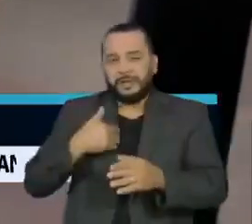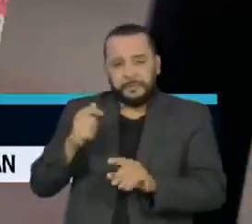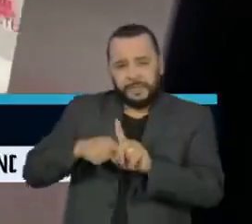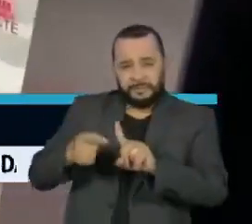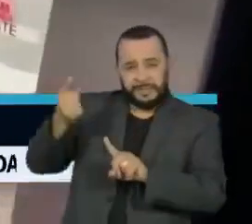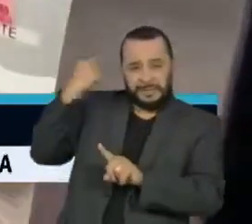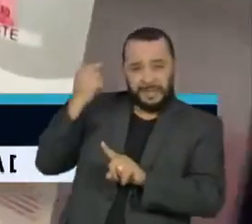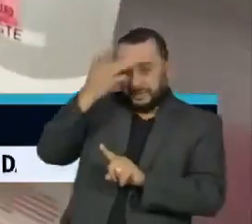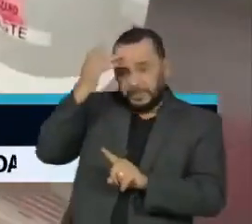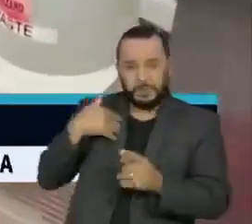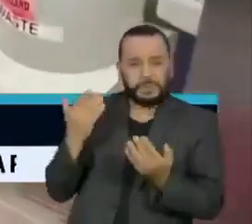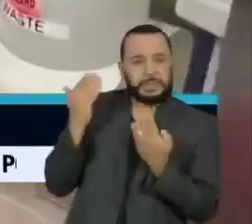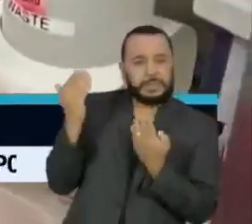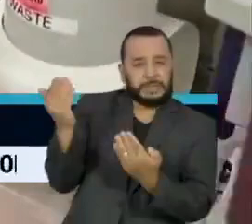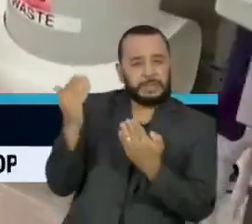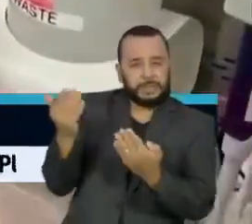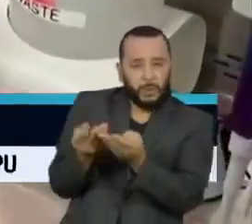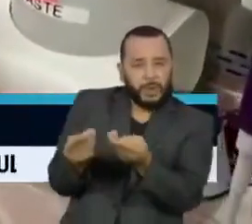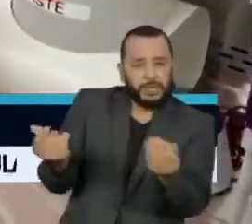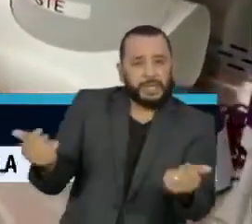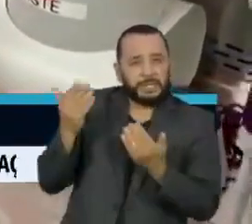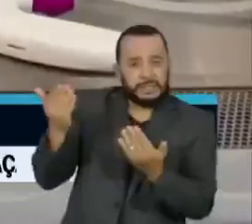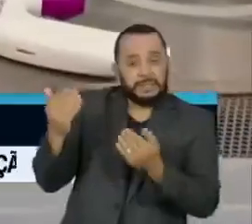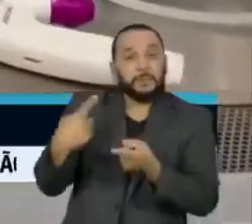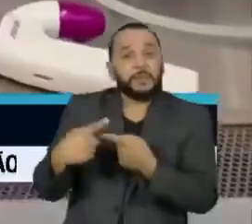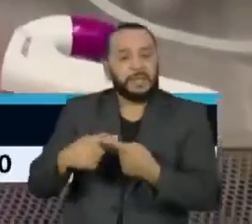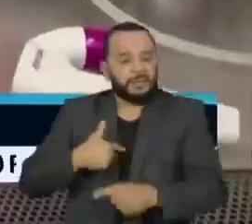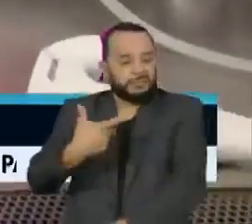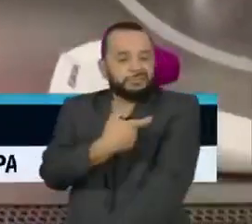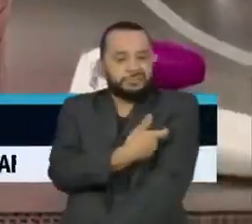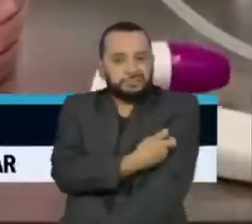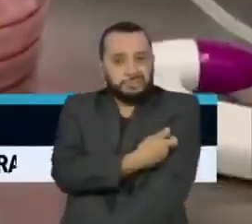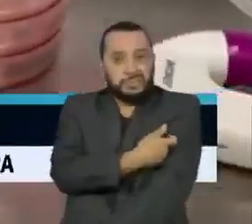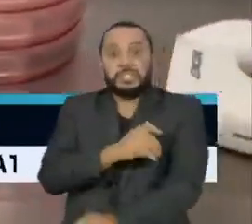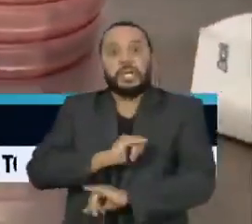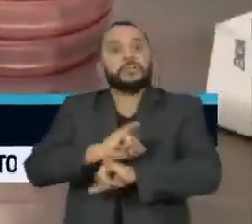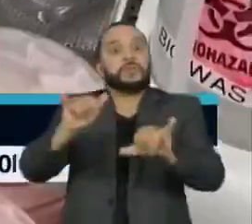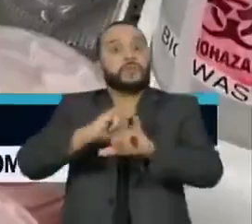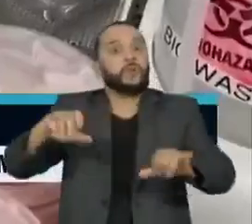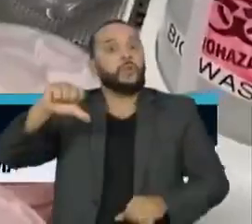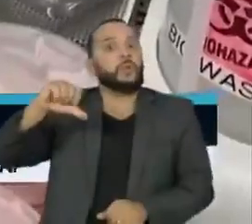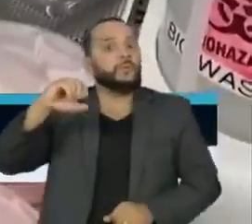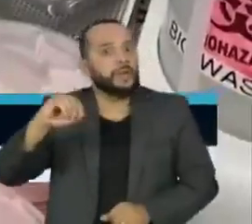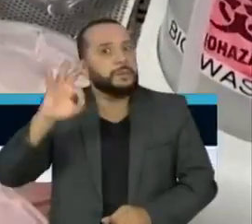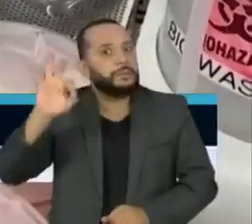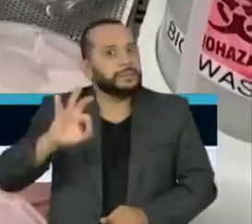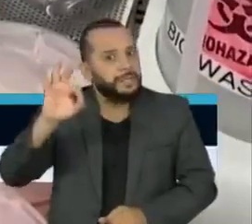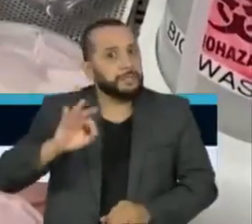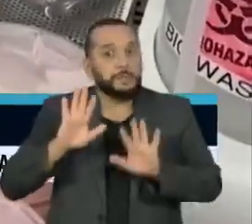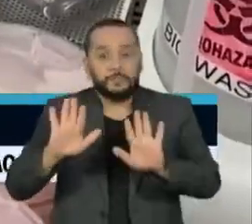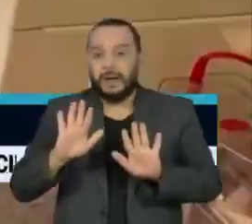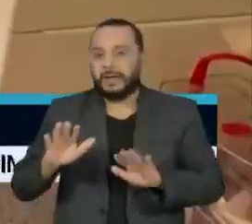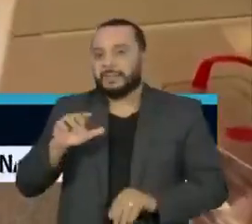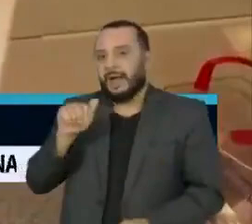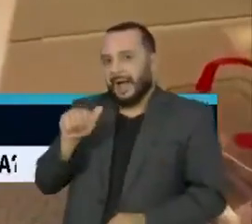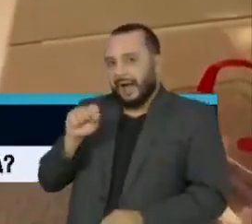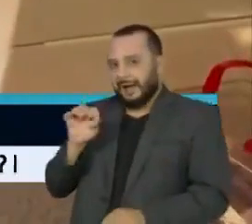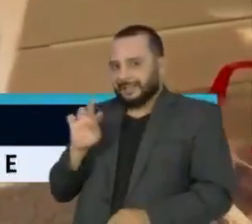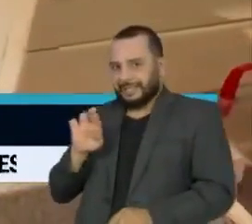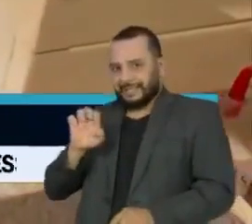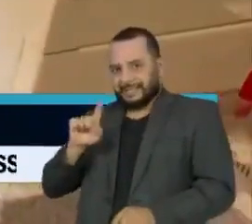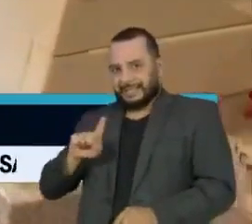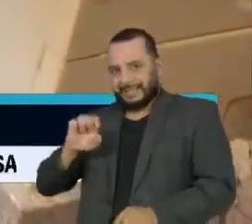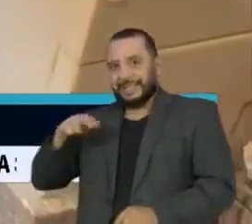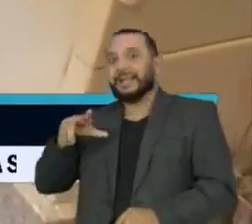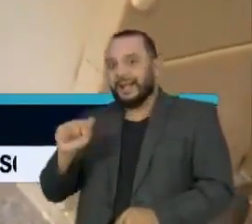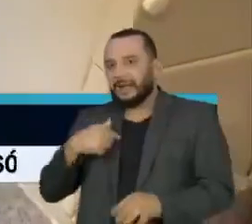cientistas. Inicialmente, a eficácia divulgada da vacina foi de 90%. Segundo a AstraZeneca, esse resultado apareceu